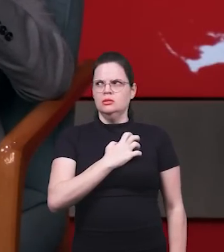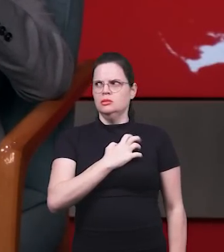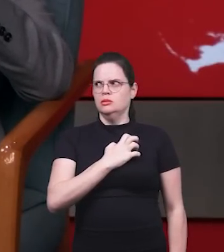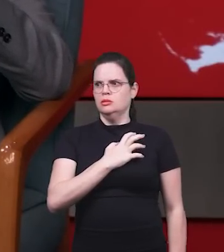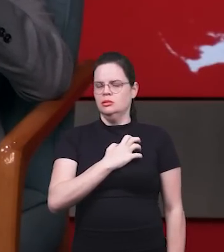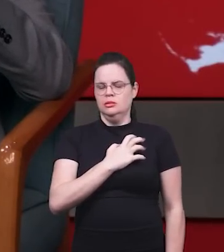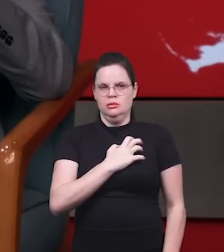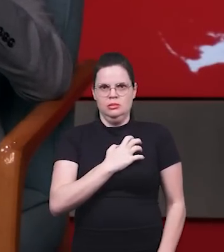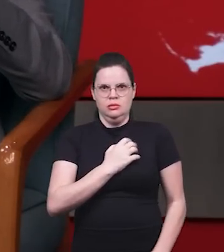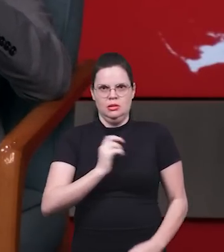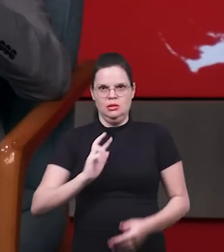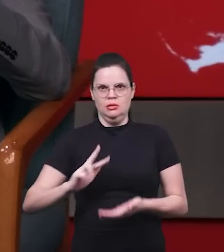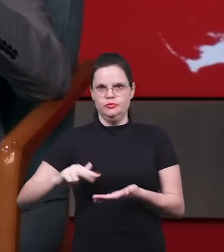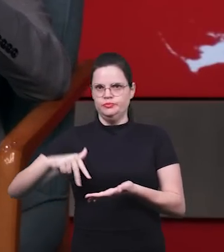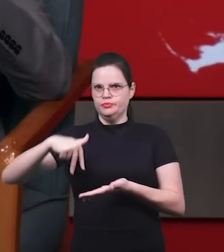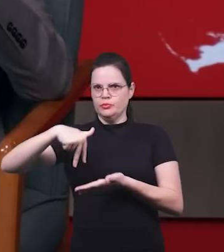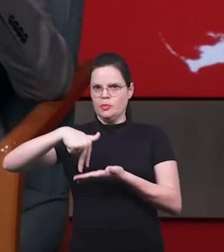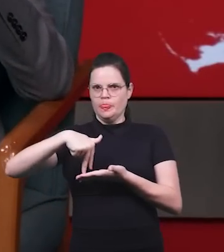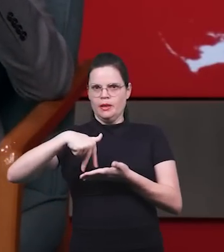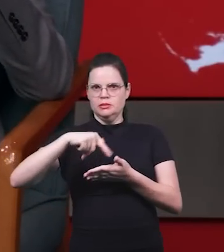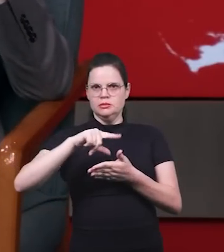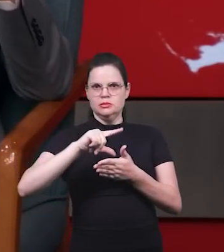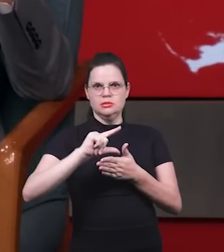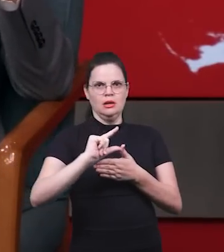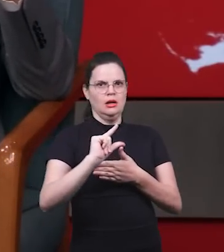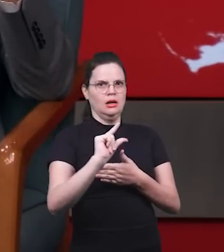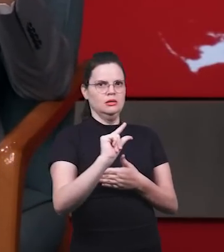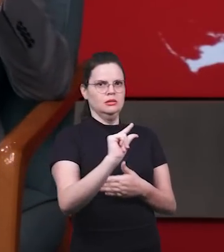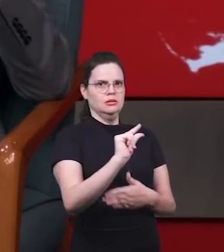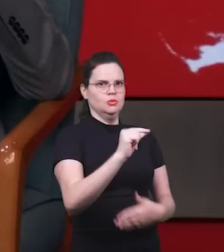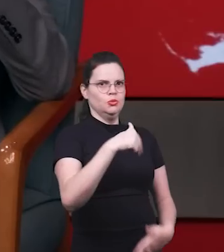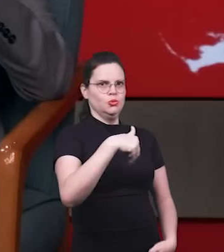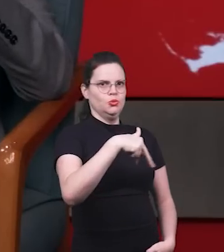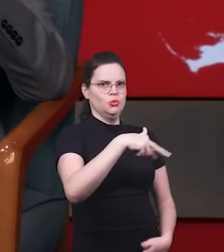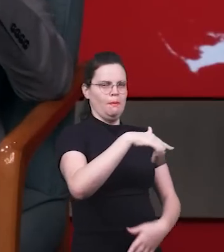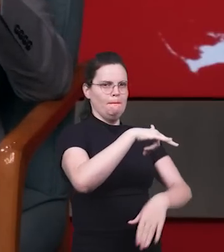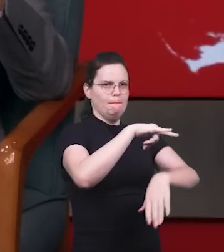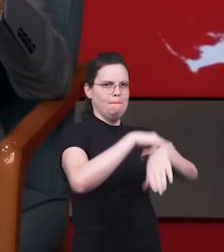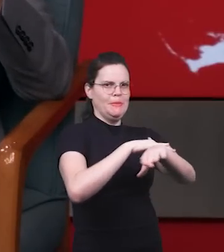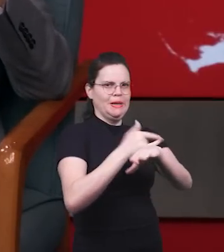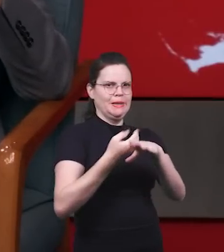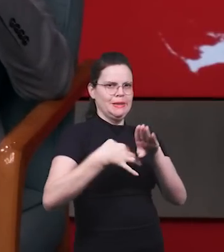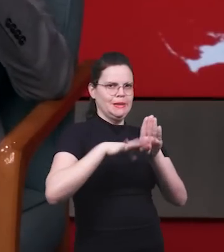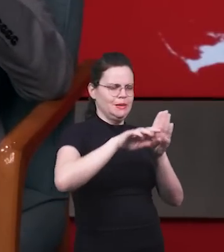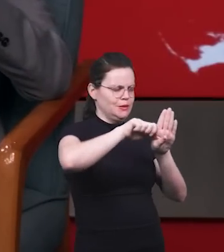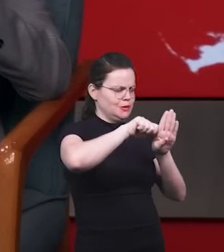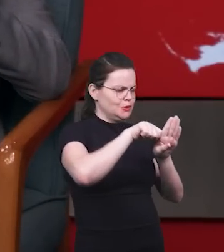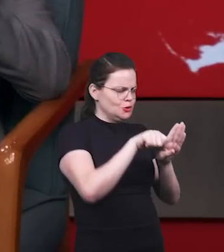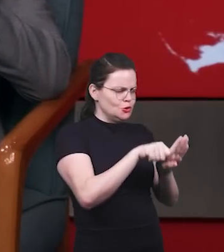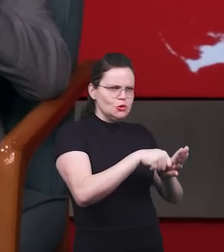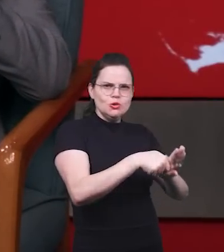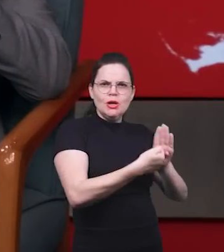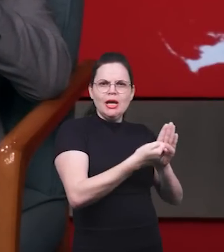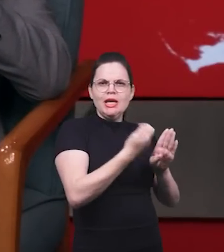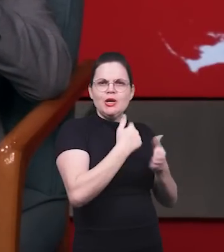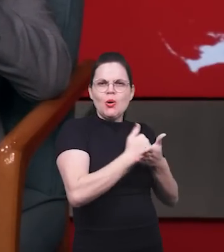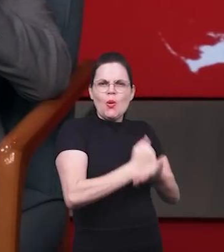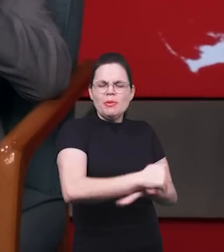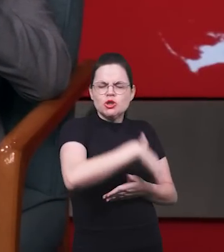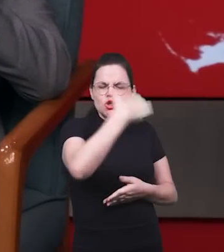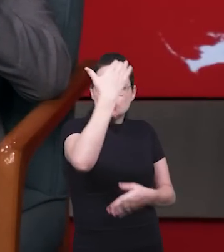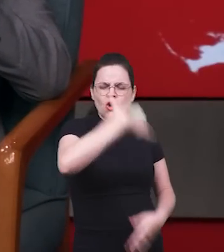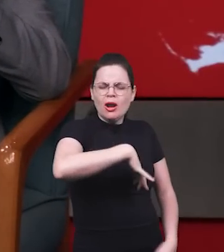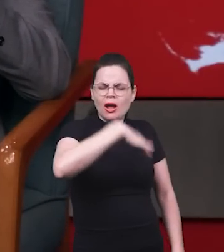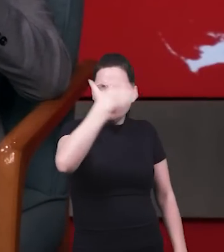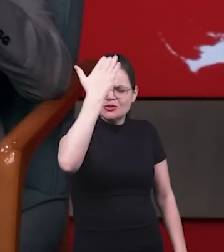diferente. Saí, fui para o banheiro, entrei lá no banheiro da faculdade, fechei a porta, fiquei lá, e eu tive